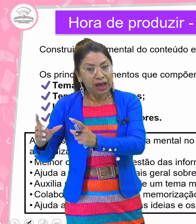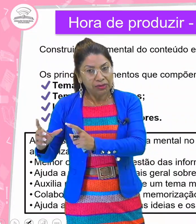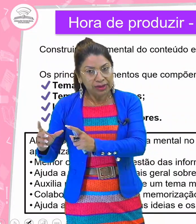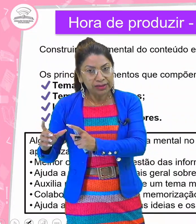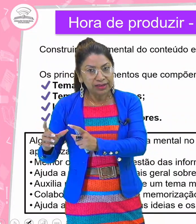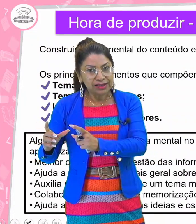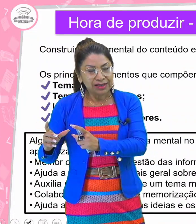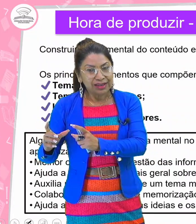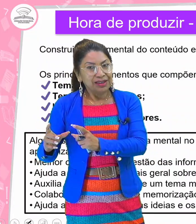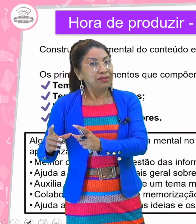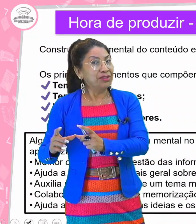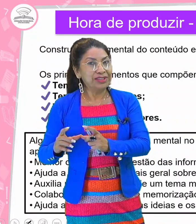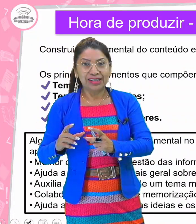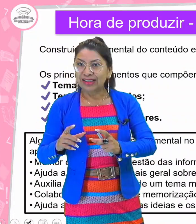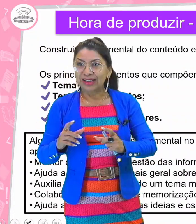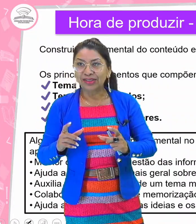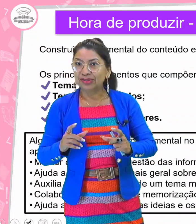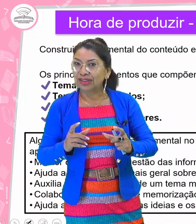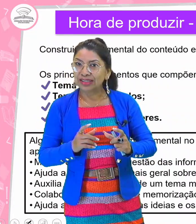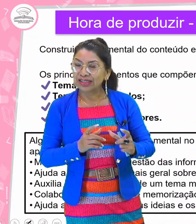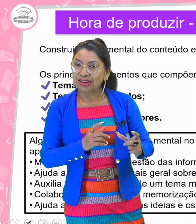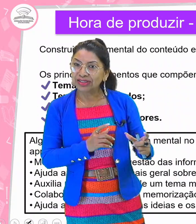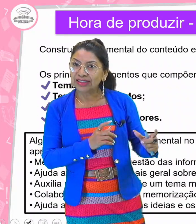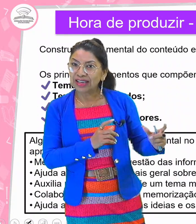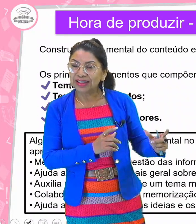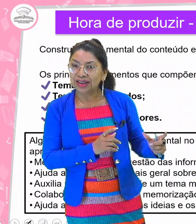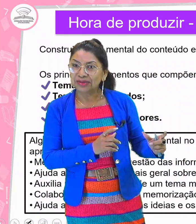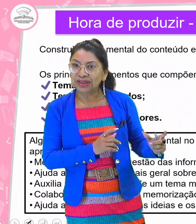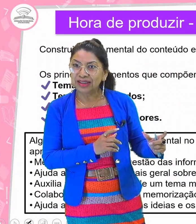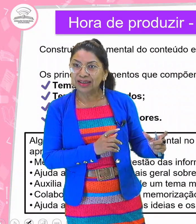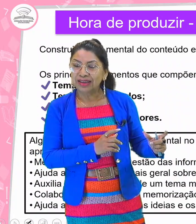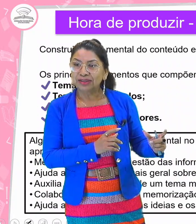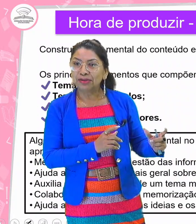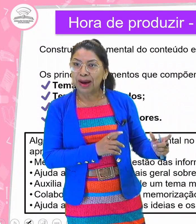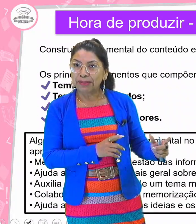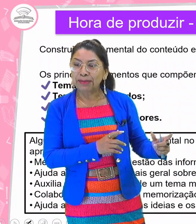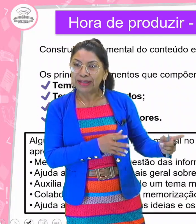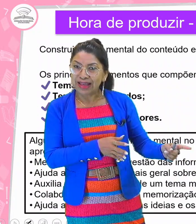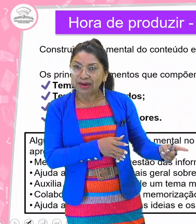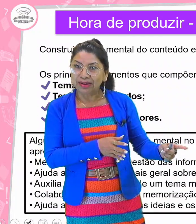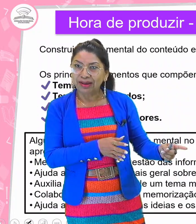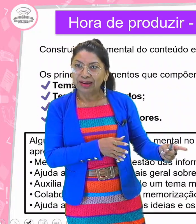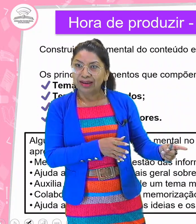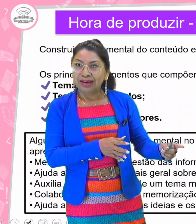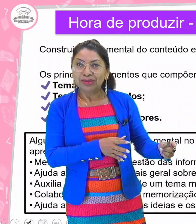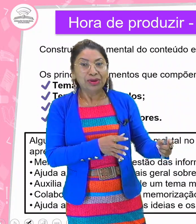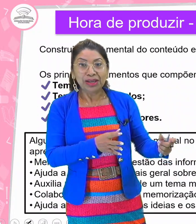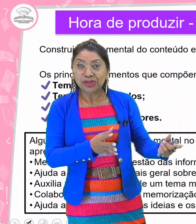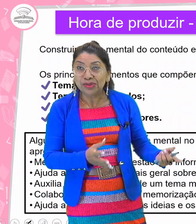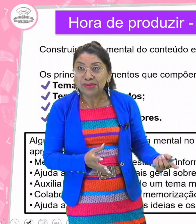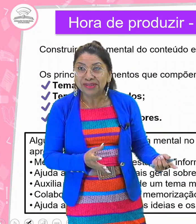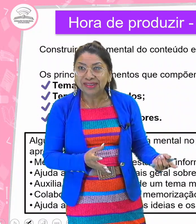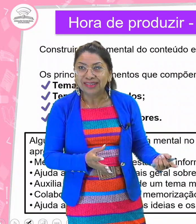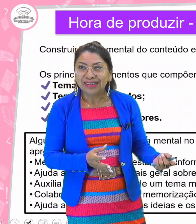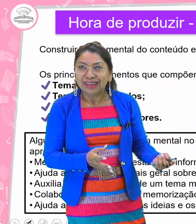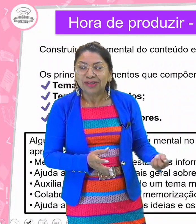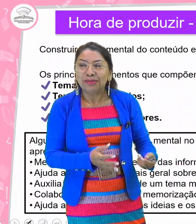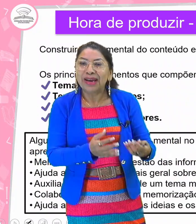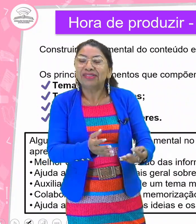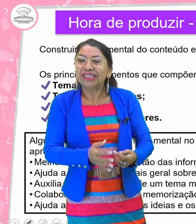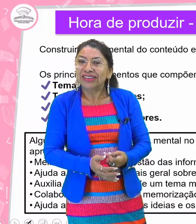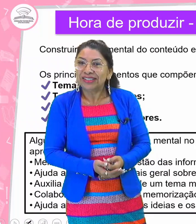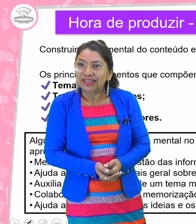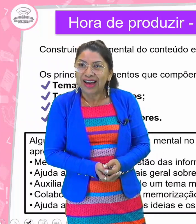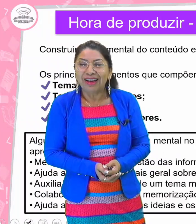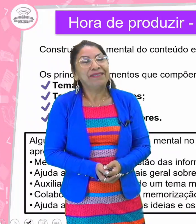das aulas, você tem todas as aulas até então ali no mapa mental, o resumo. Como